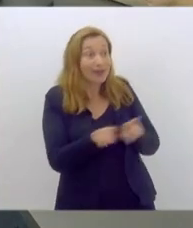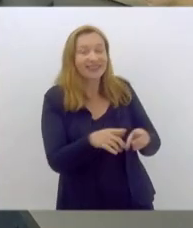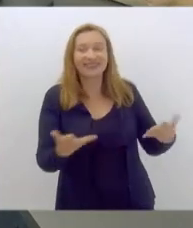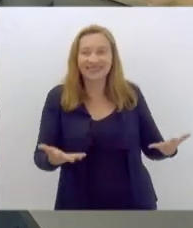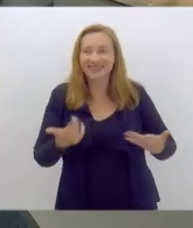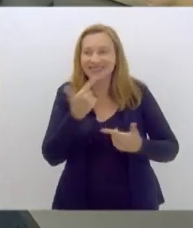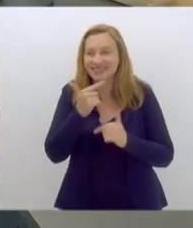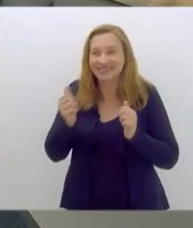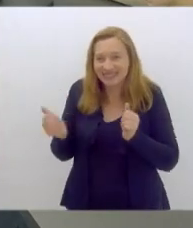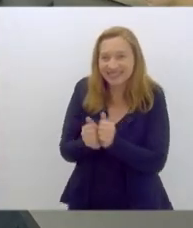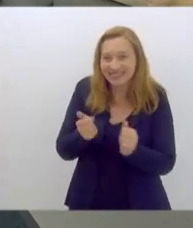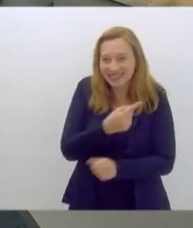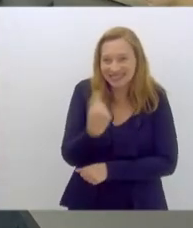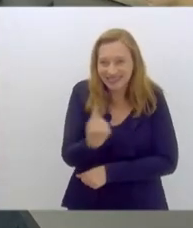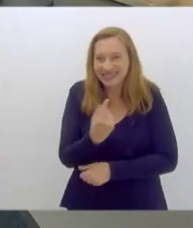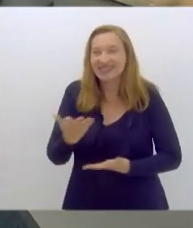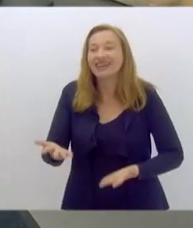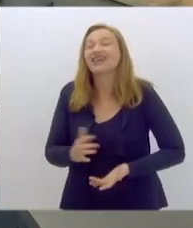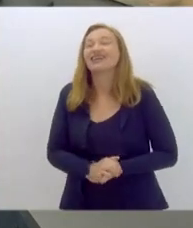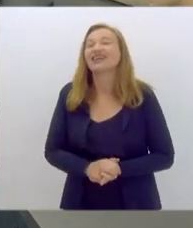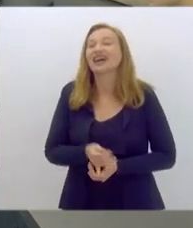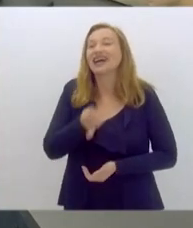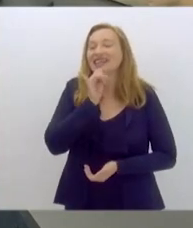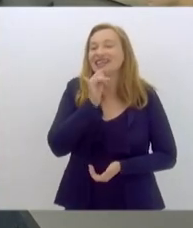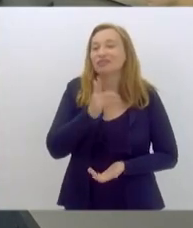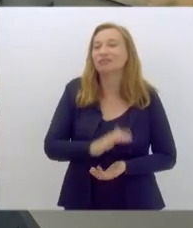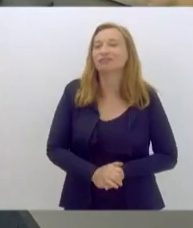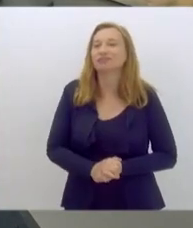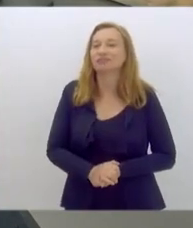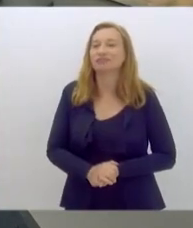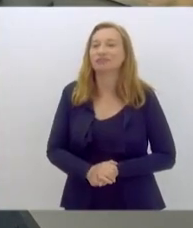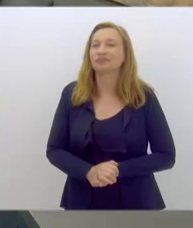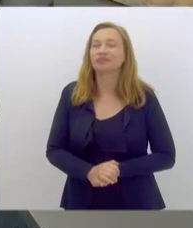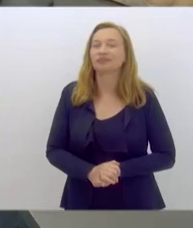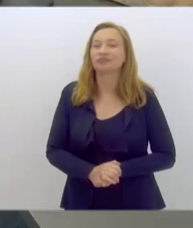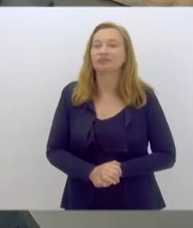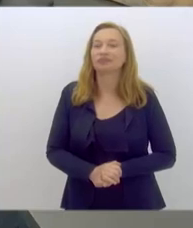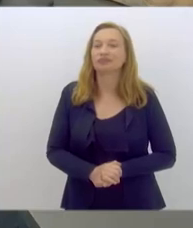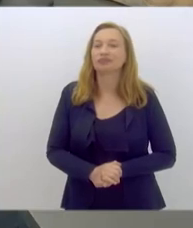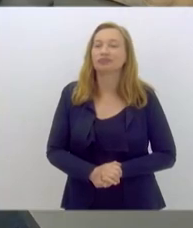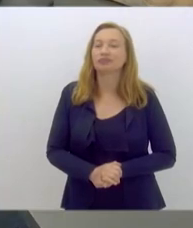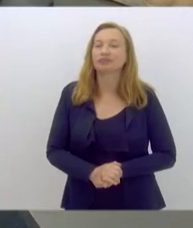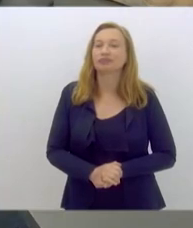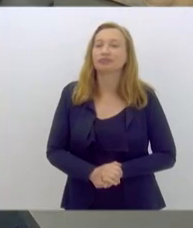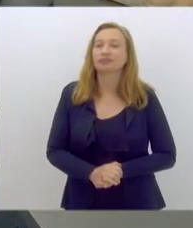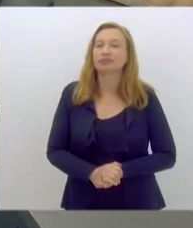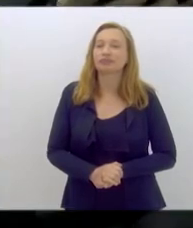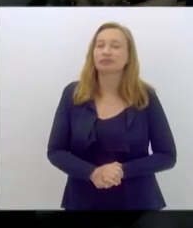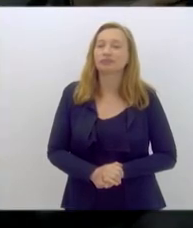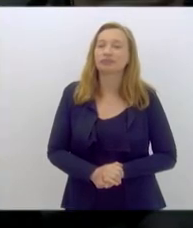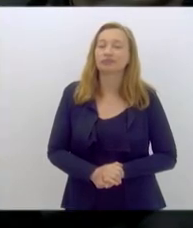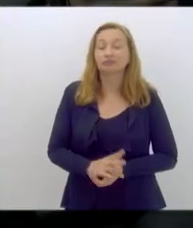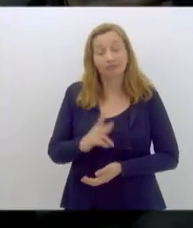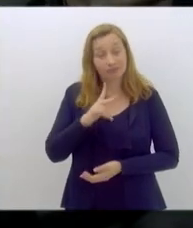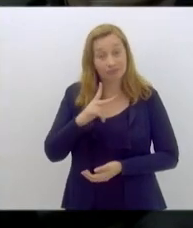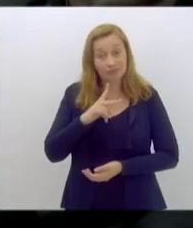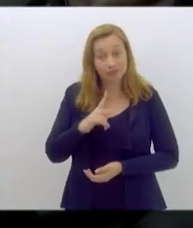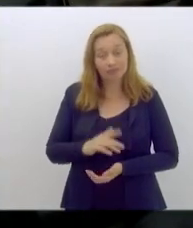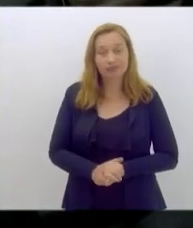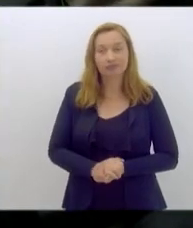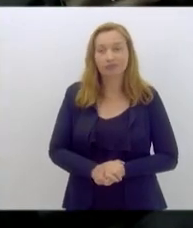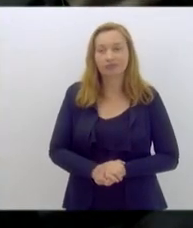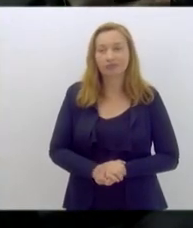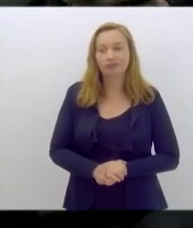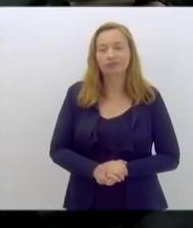tamo junto por exemplo nós temos Eu particularmente tem uma